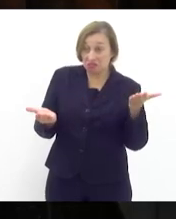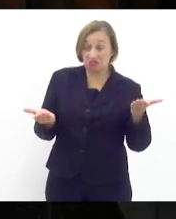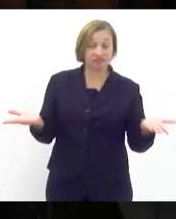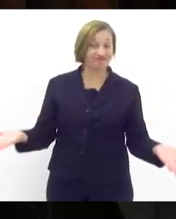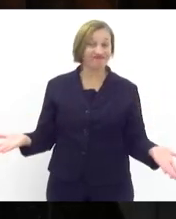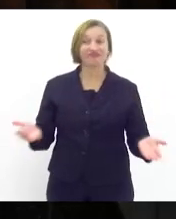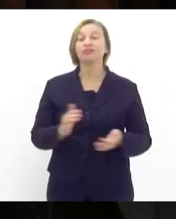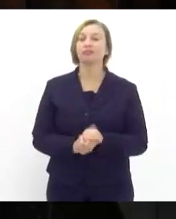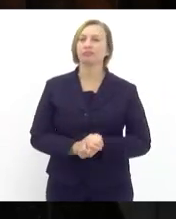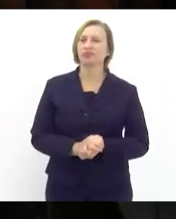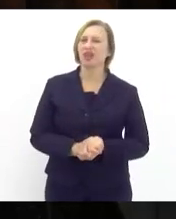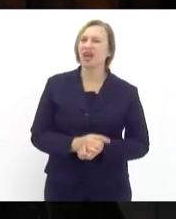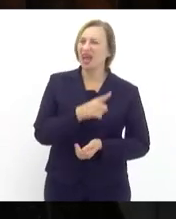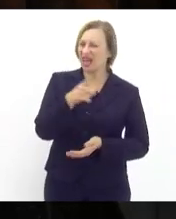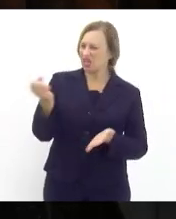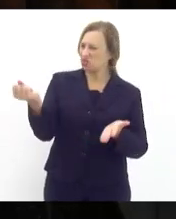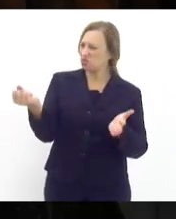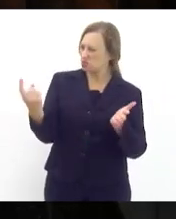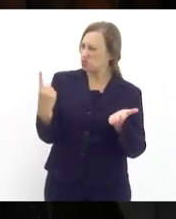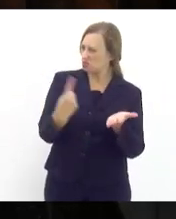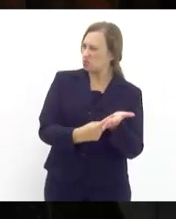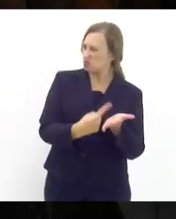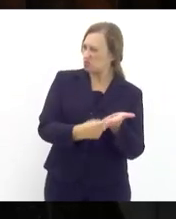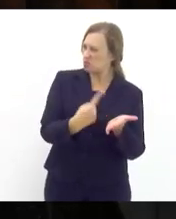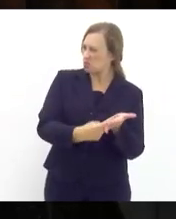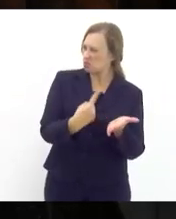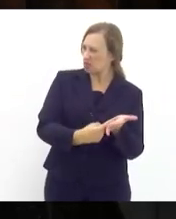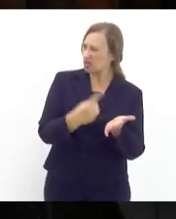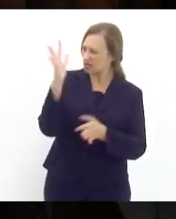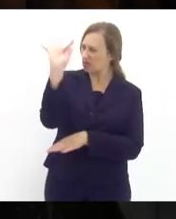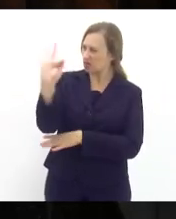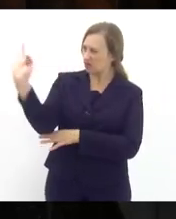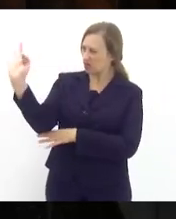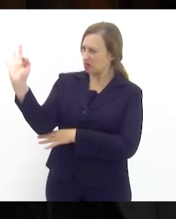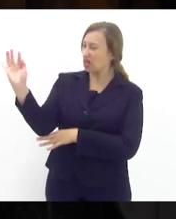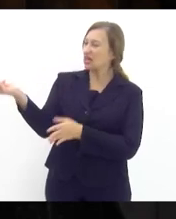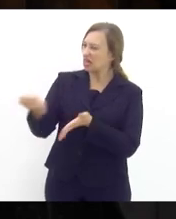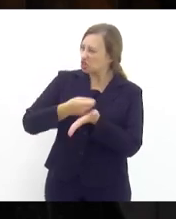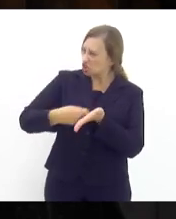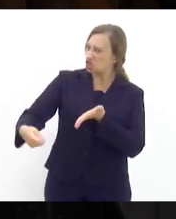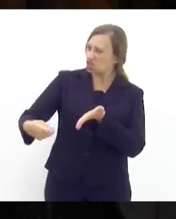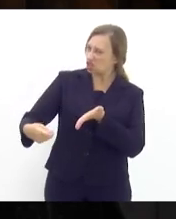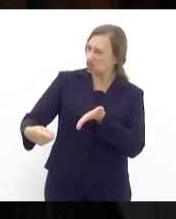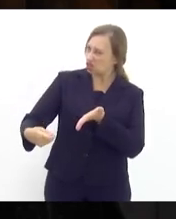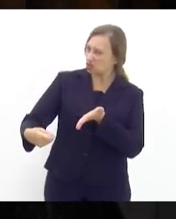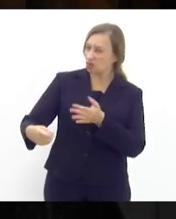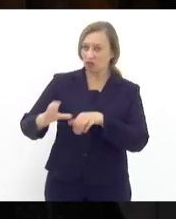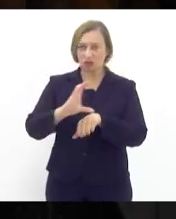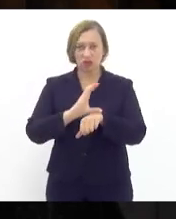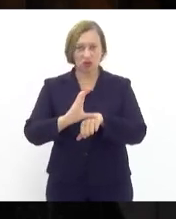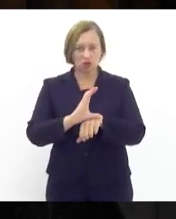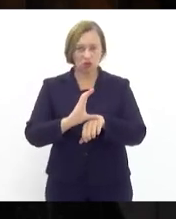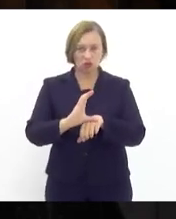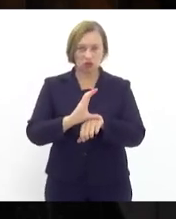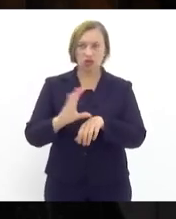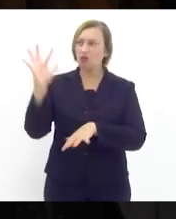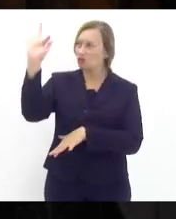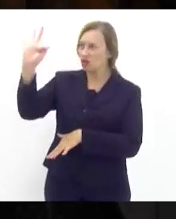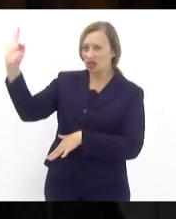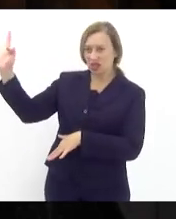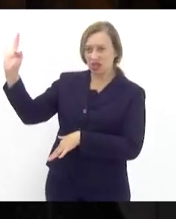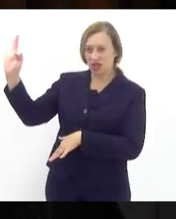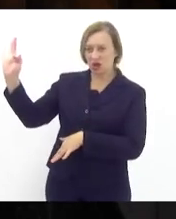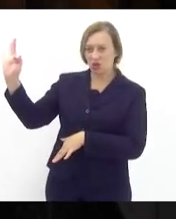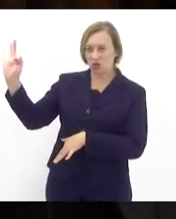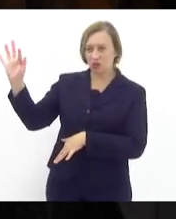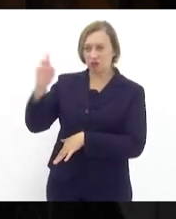é esse o pacto federativo que tá escrito na construção da República indo para